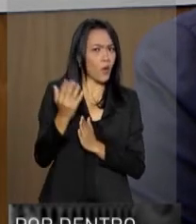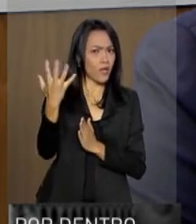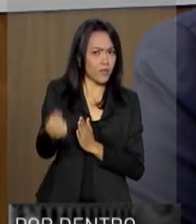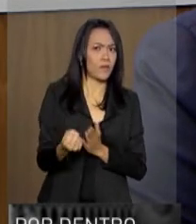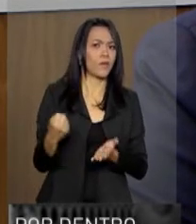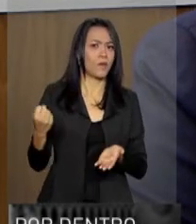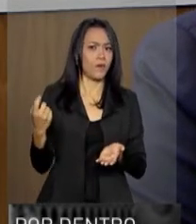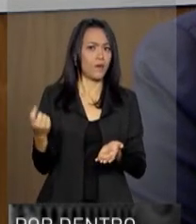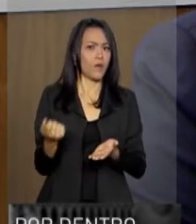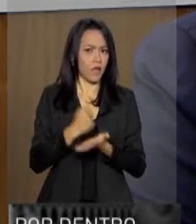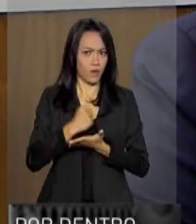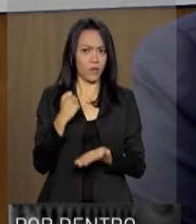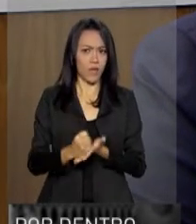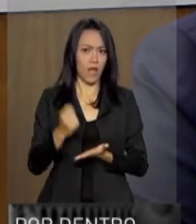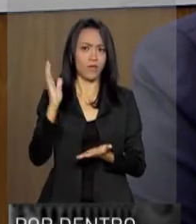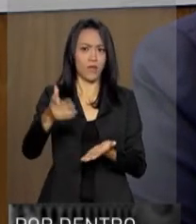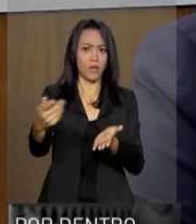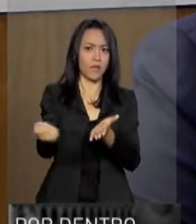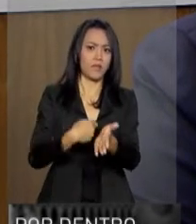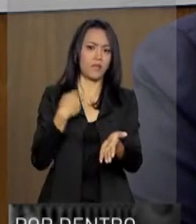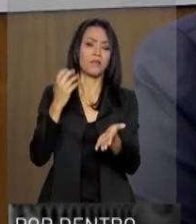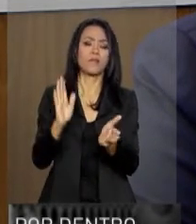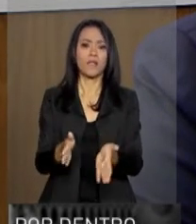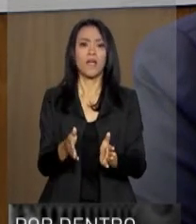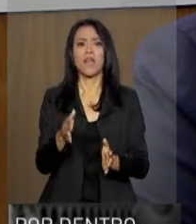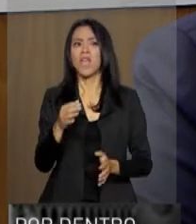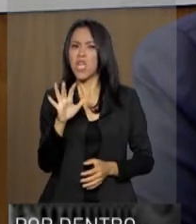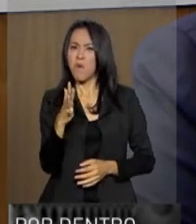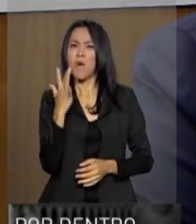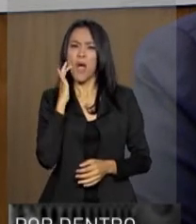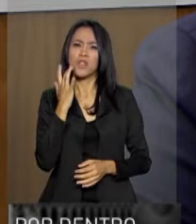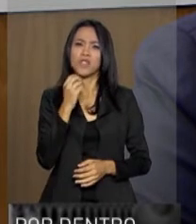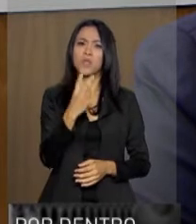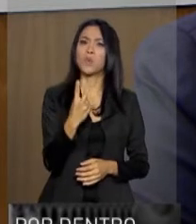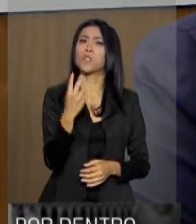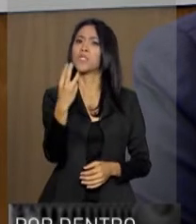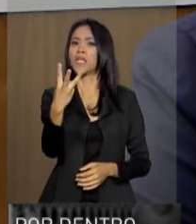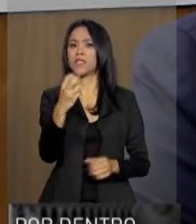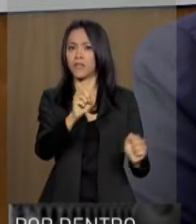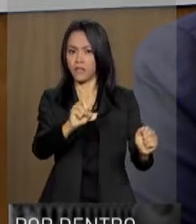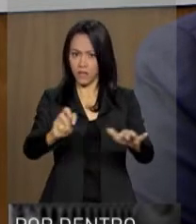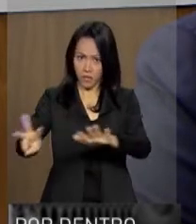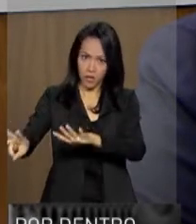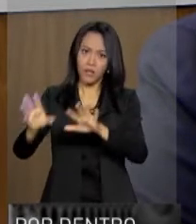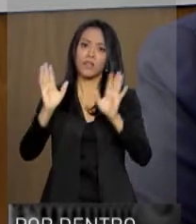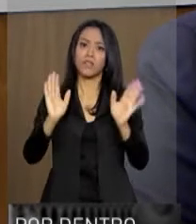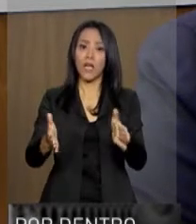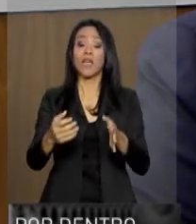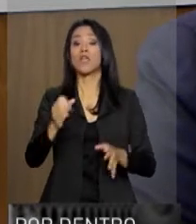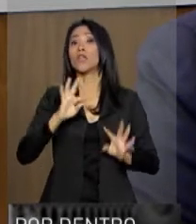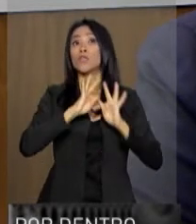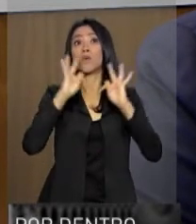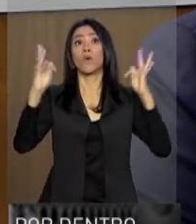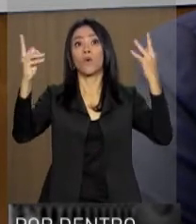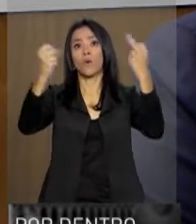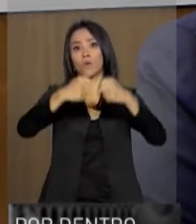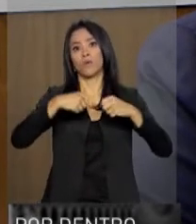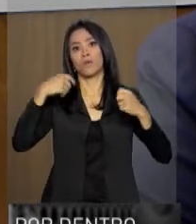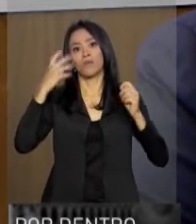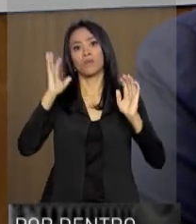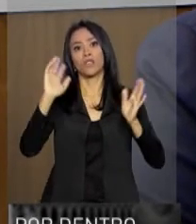estão assinando os contratos eu acredito em duas três semanas todos os municípios tenham já assinado o